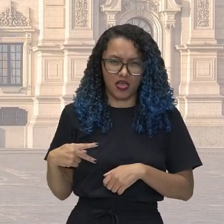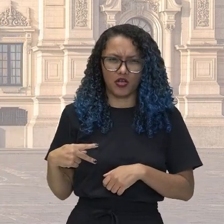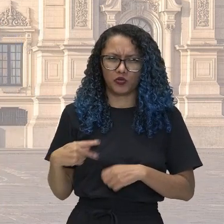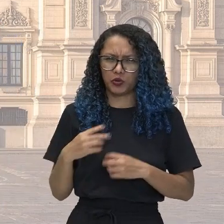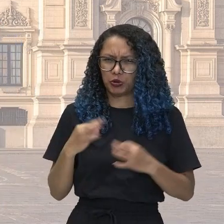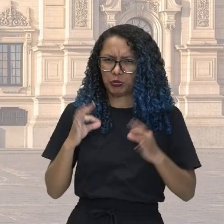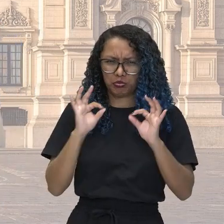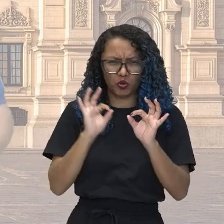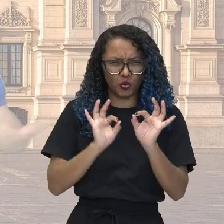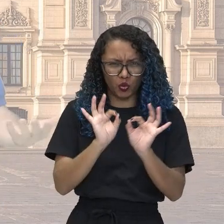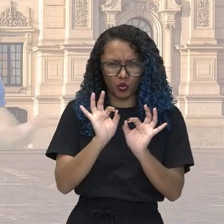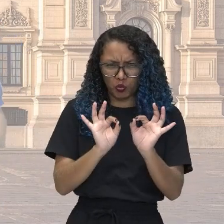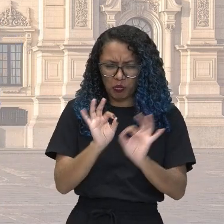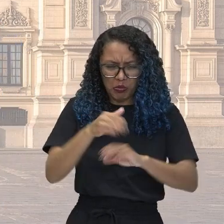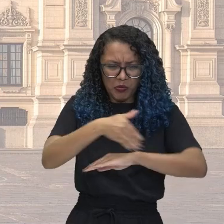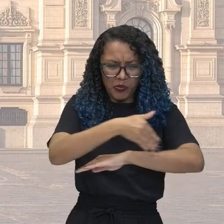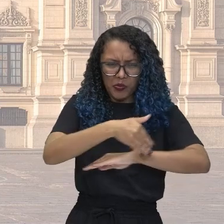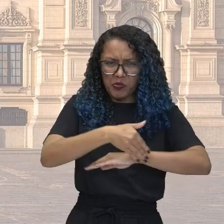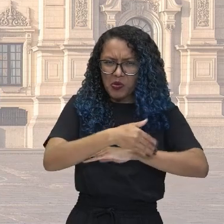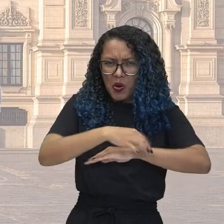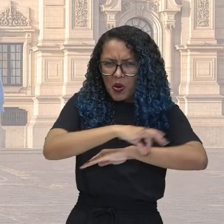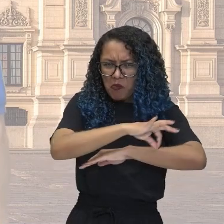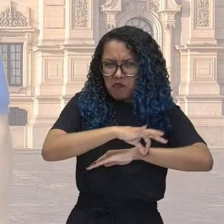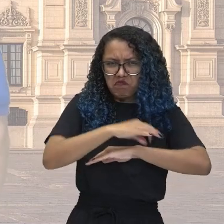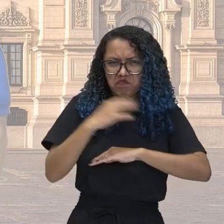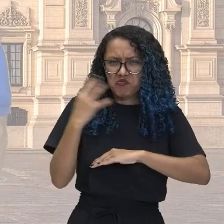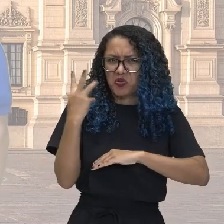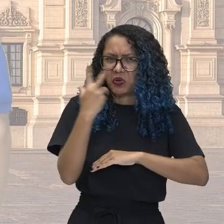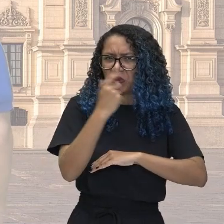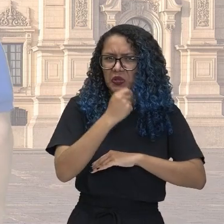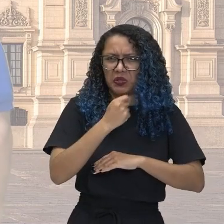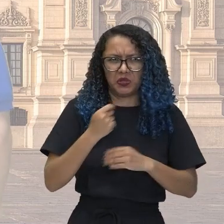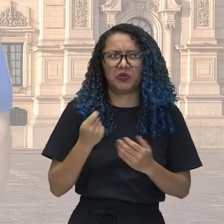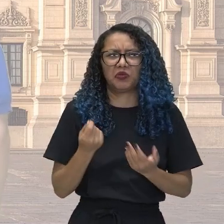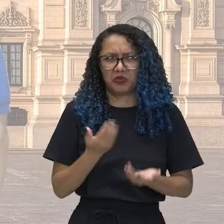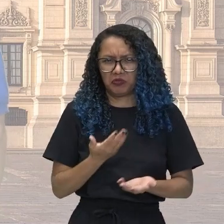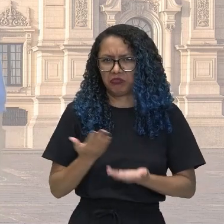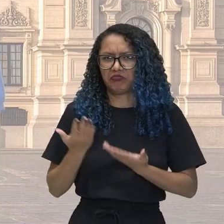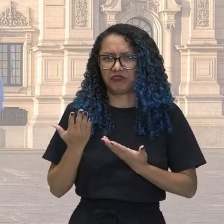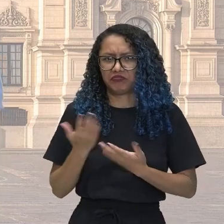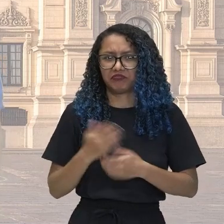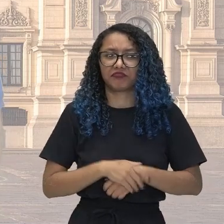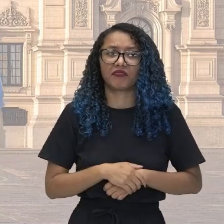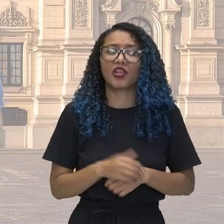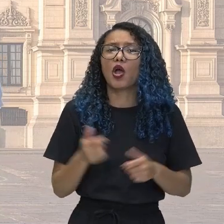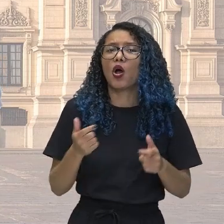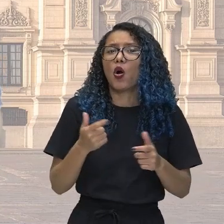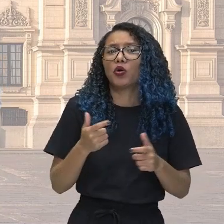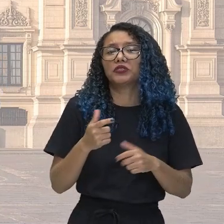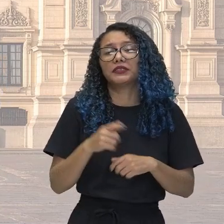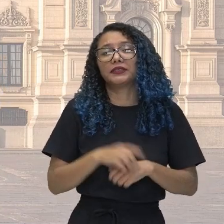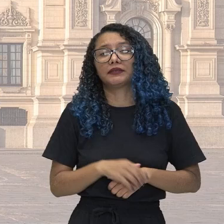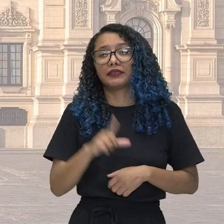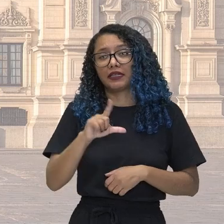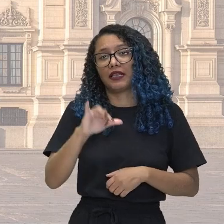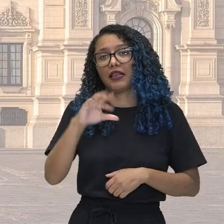arito Pero Lima la capit